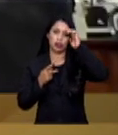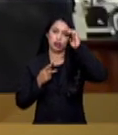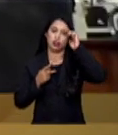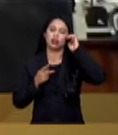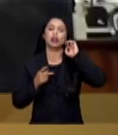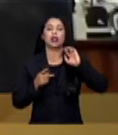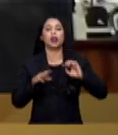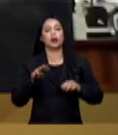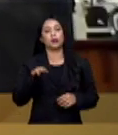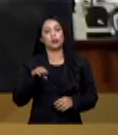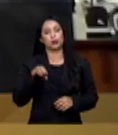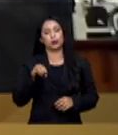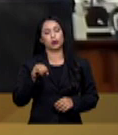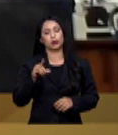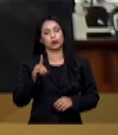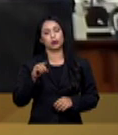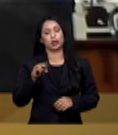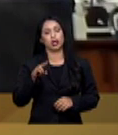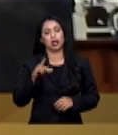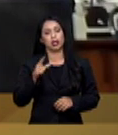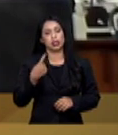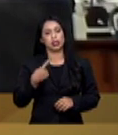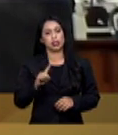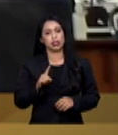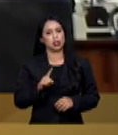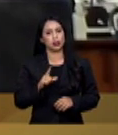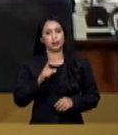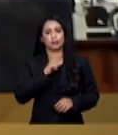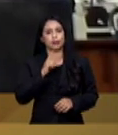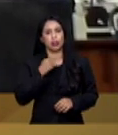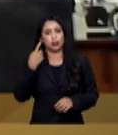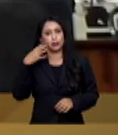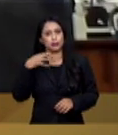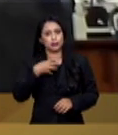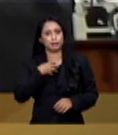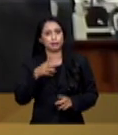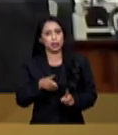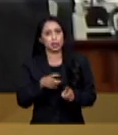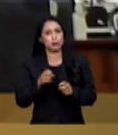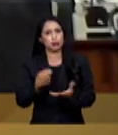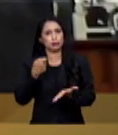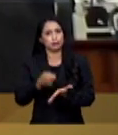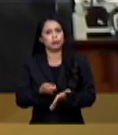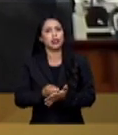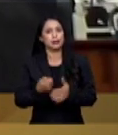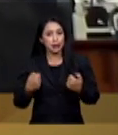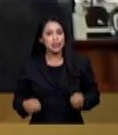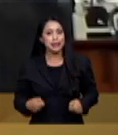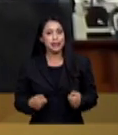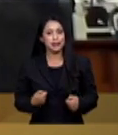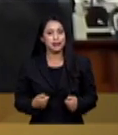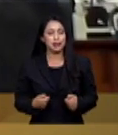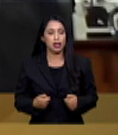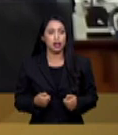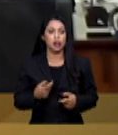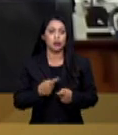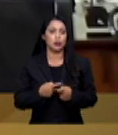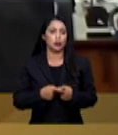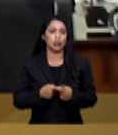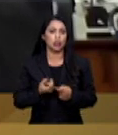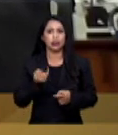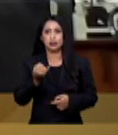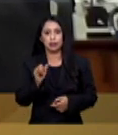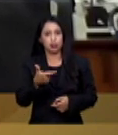casos de modulação praticamente imperativa. É até verdade. Porque a outra alternativa é o